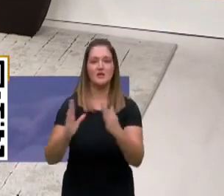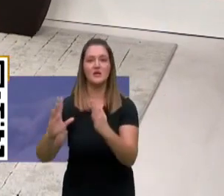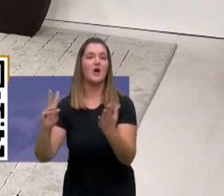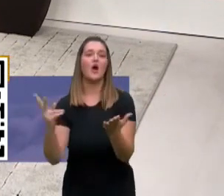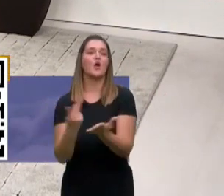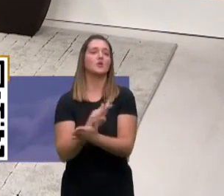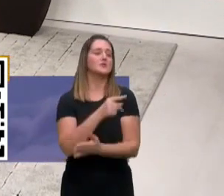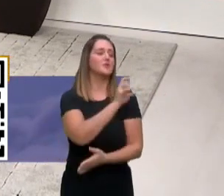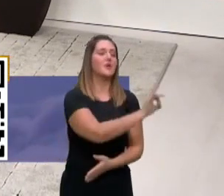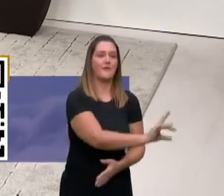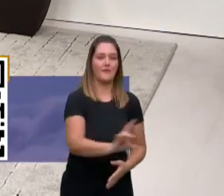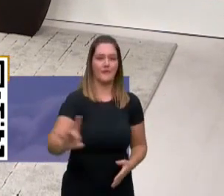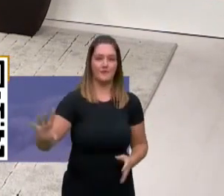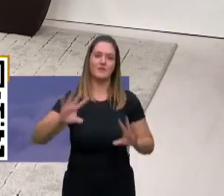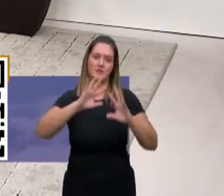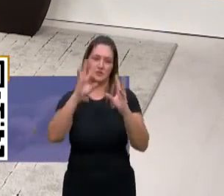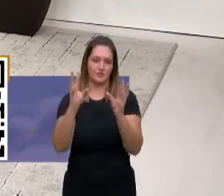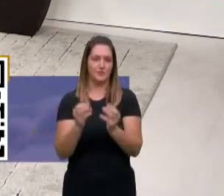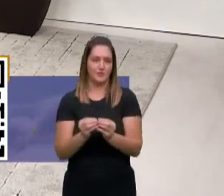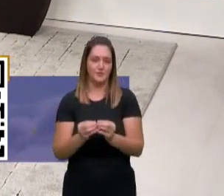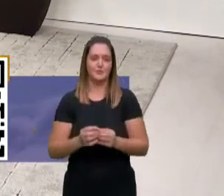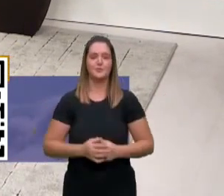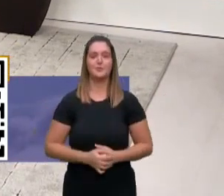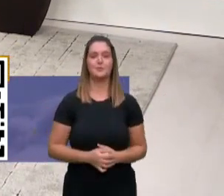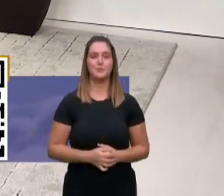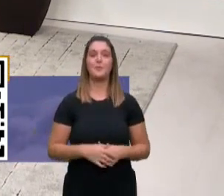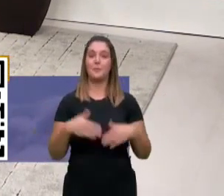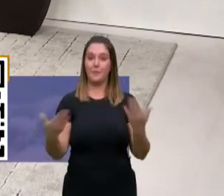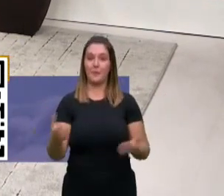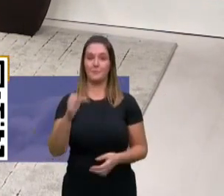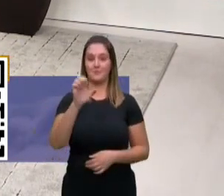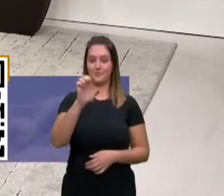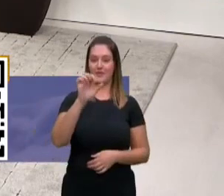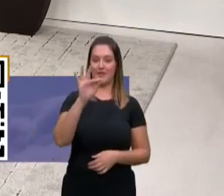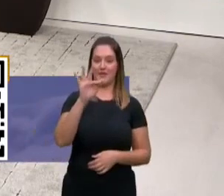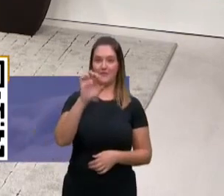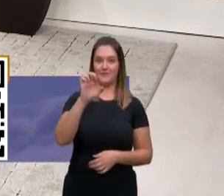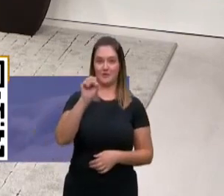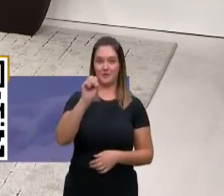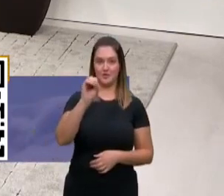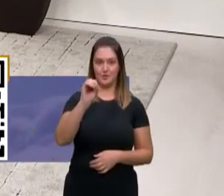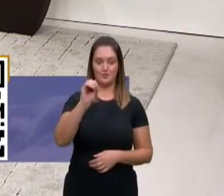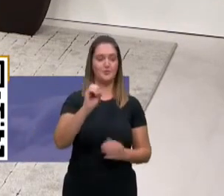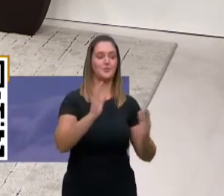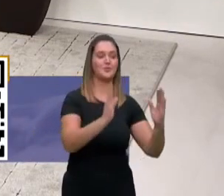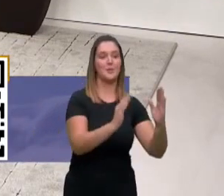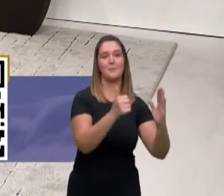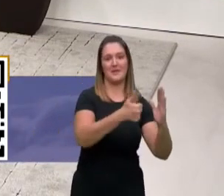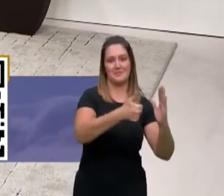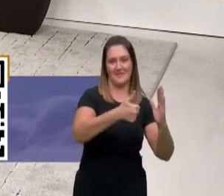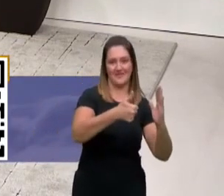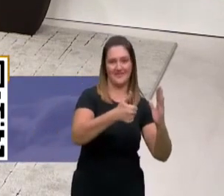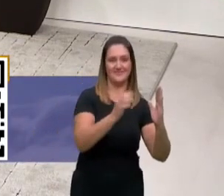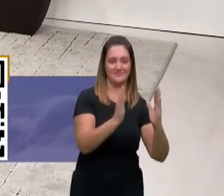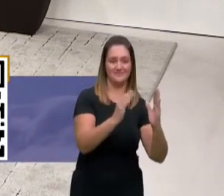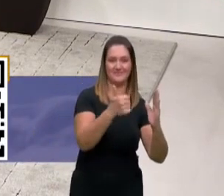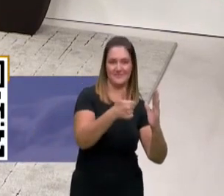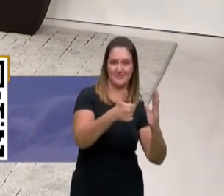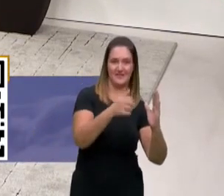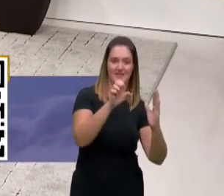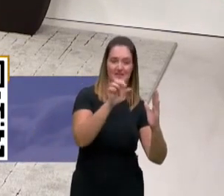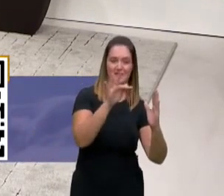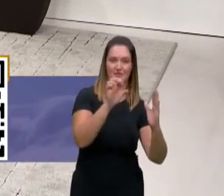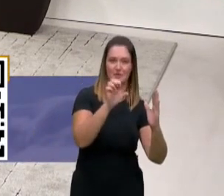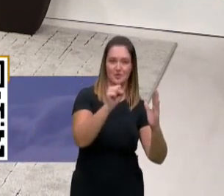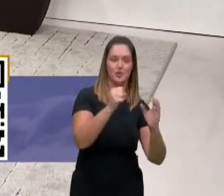que aconteceu, de maneira resumida, obviamente. Então vamos lá. Éfeso representa a primeira fase do